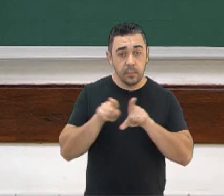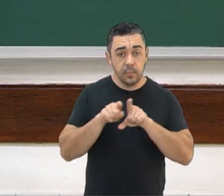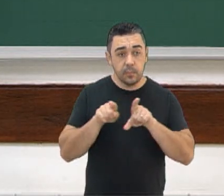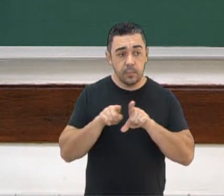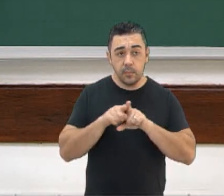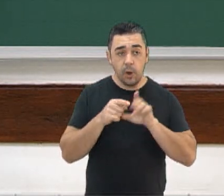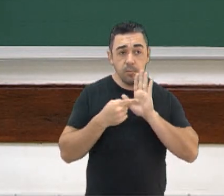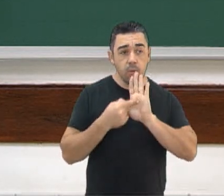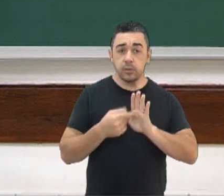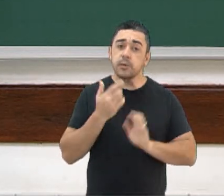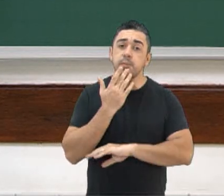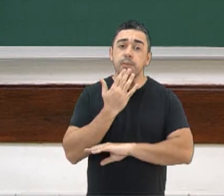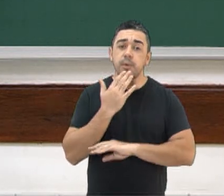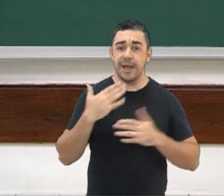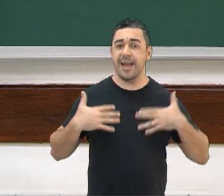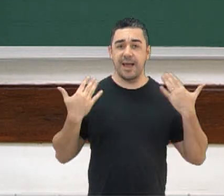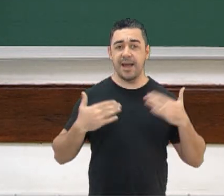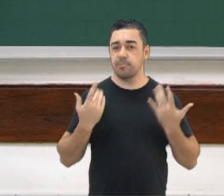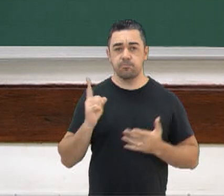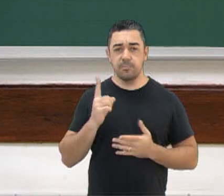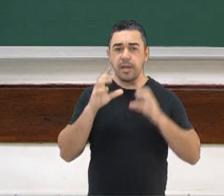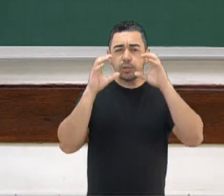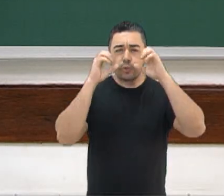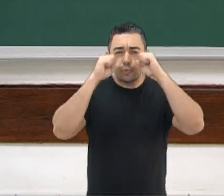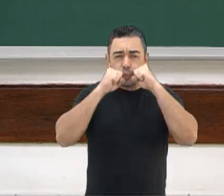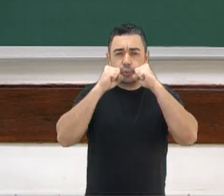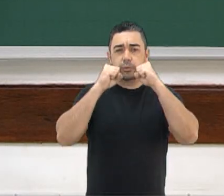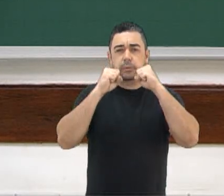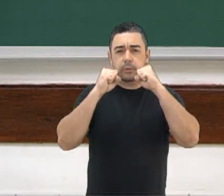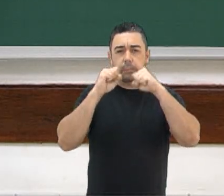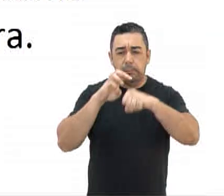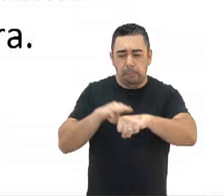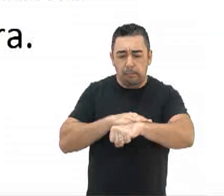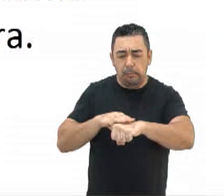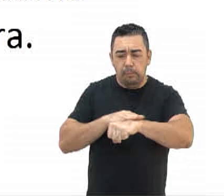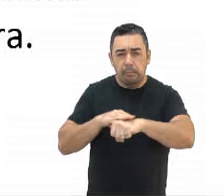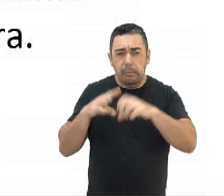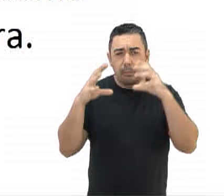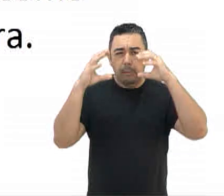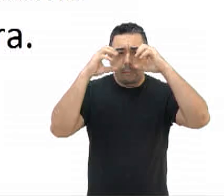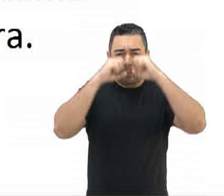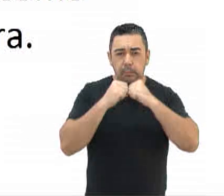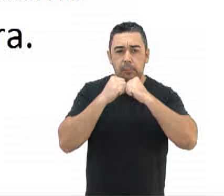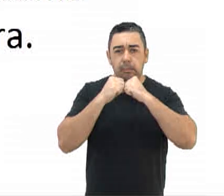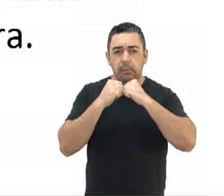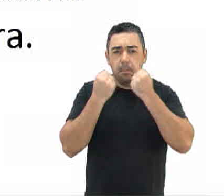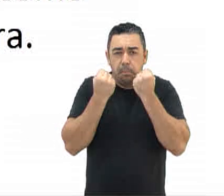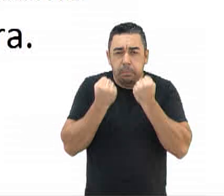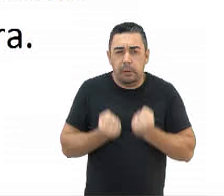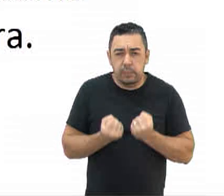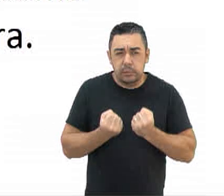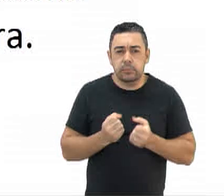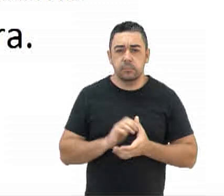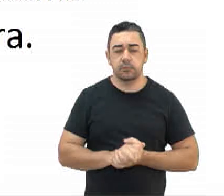não traz uma cor alegre. É uma cor que mostra que é uma situação mais pesada.